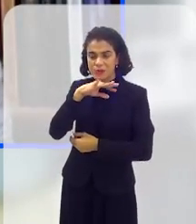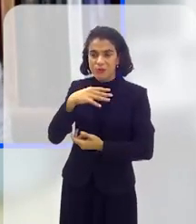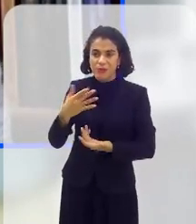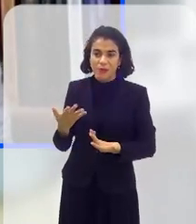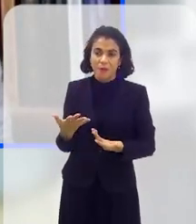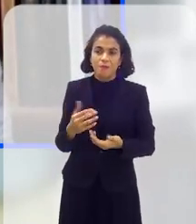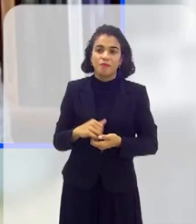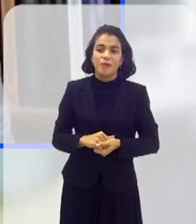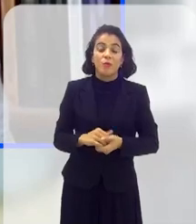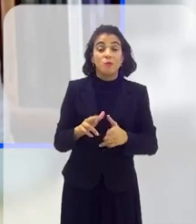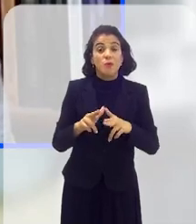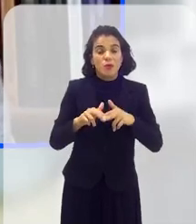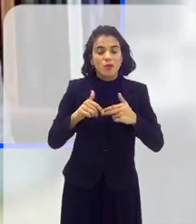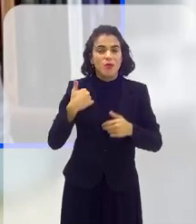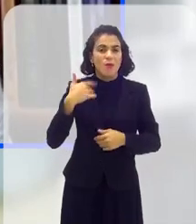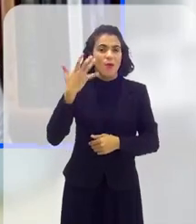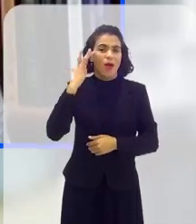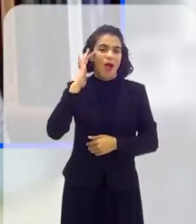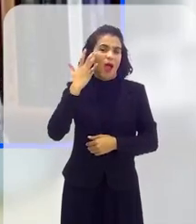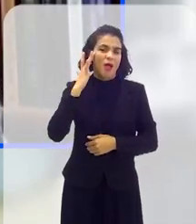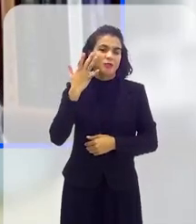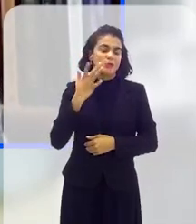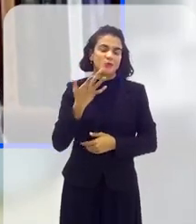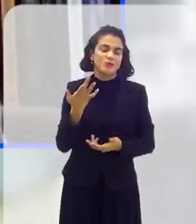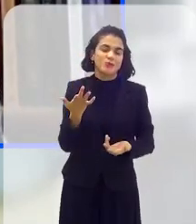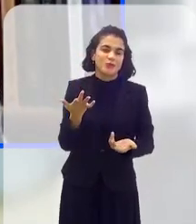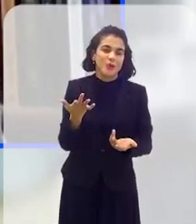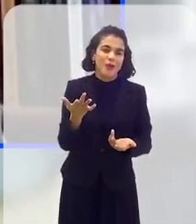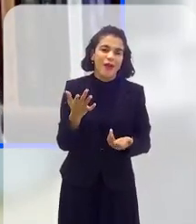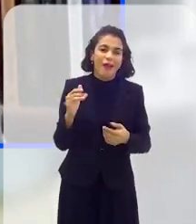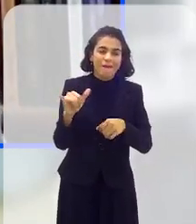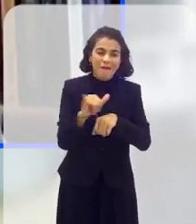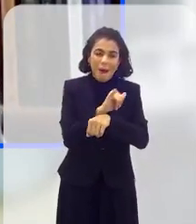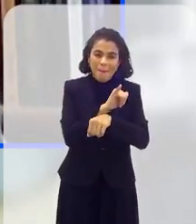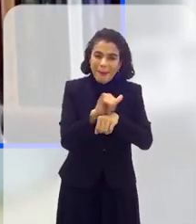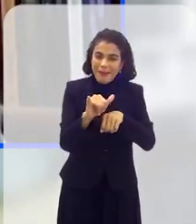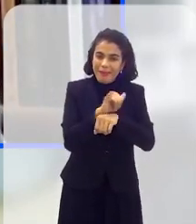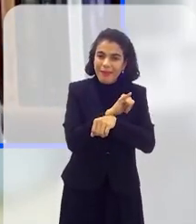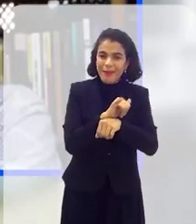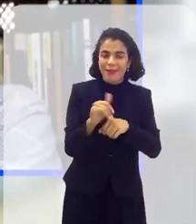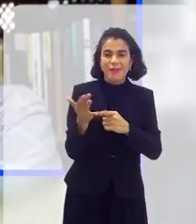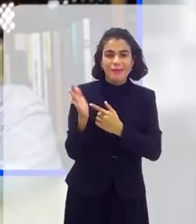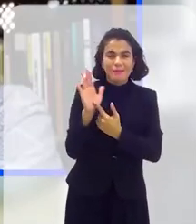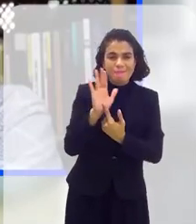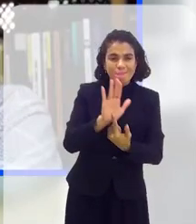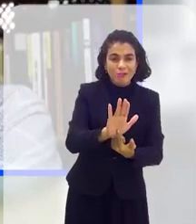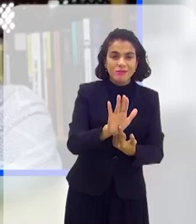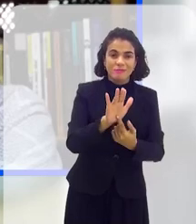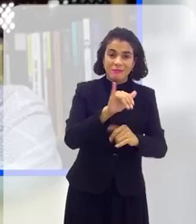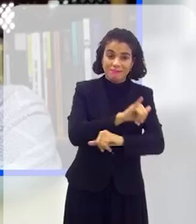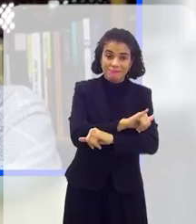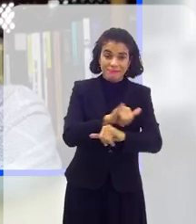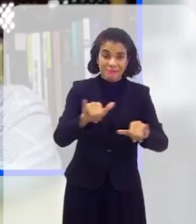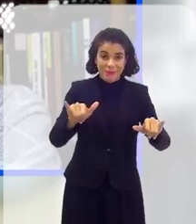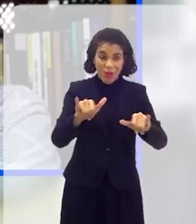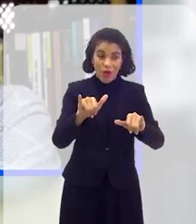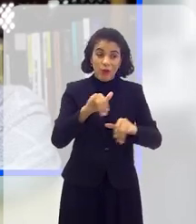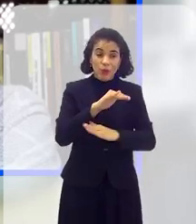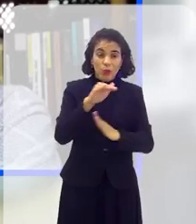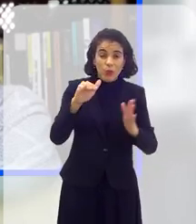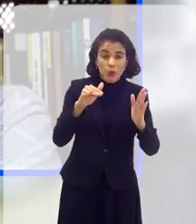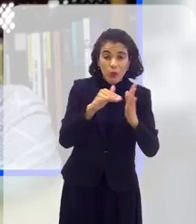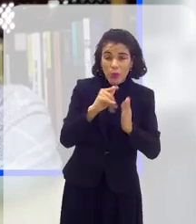ruim, né? Então, isso eu acho que sem pretensão nenhuma, mas é uma maneira de demonstrar e de